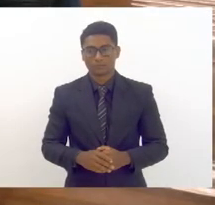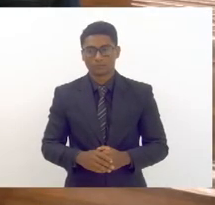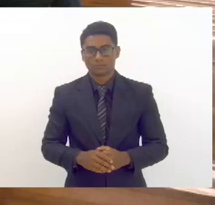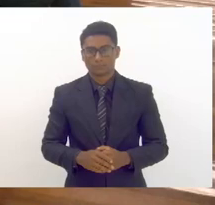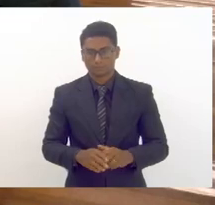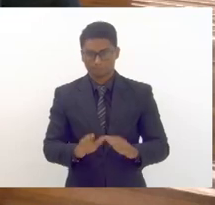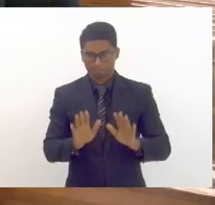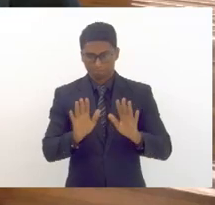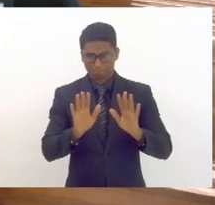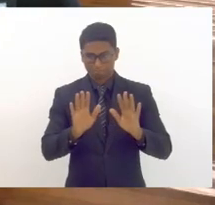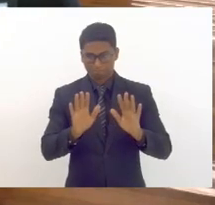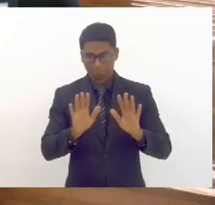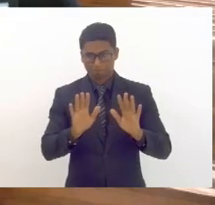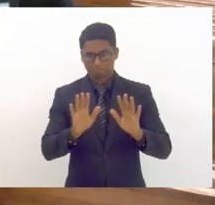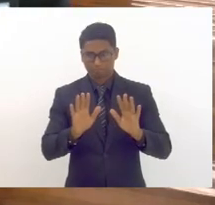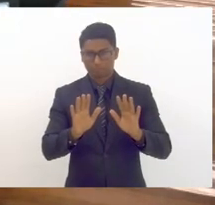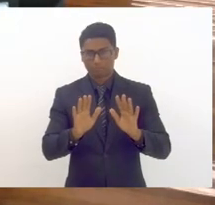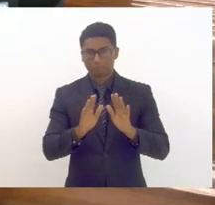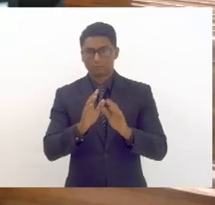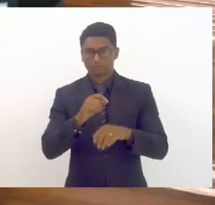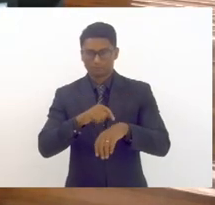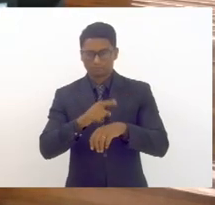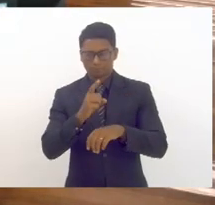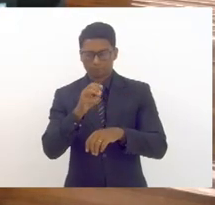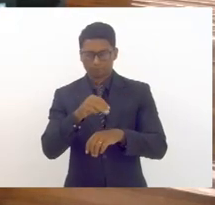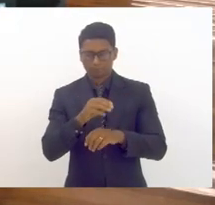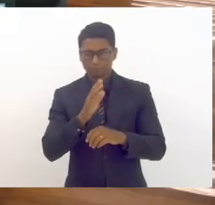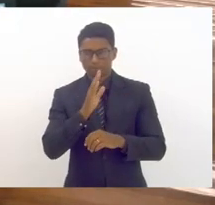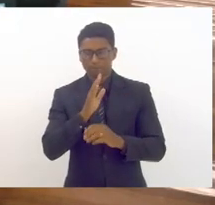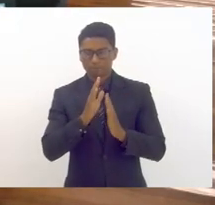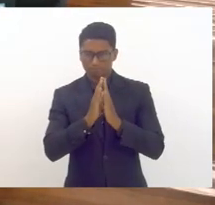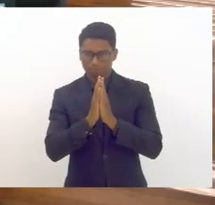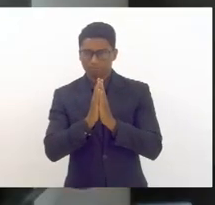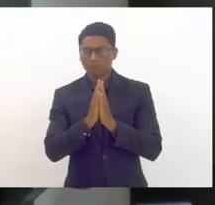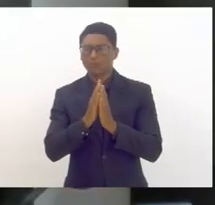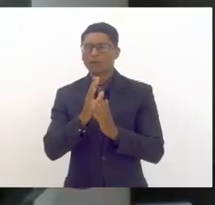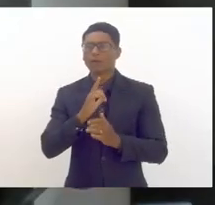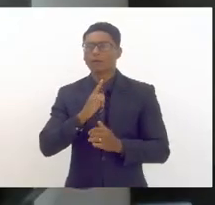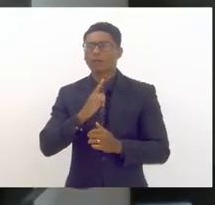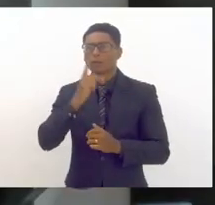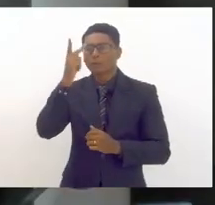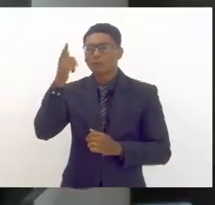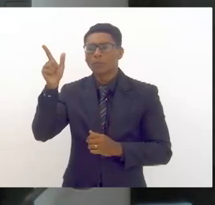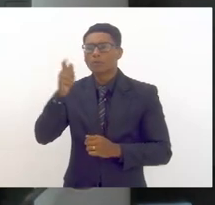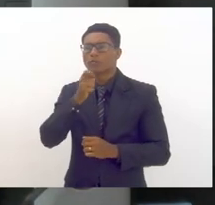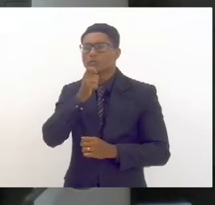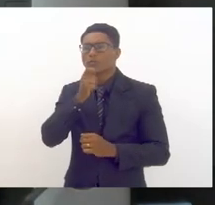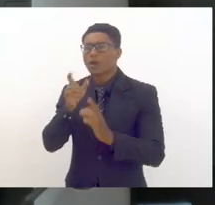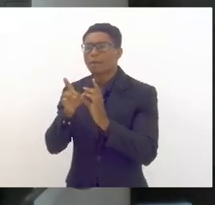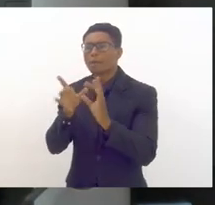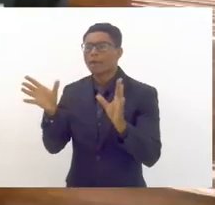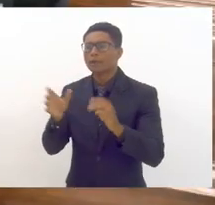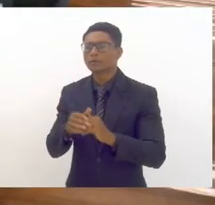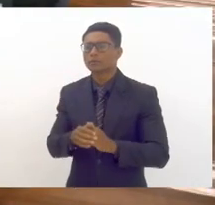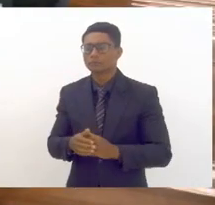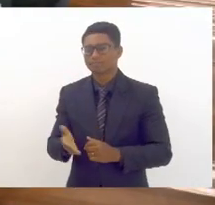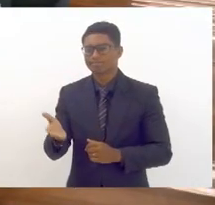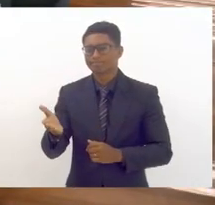Só um minutinho, por favor. Claro. Leandro, tem alguém com o microfone aberto? Sua Mercedes, está aberto o microfone do